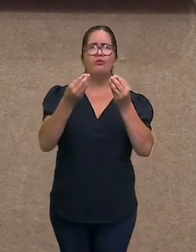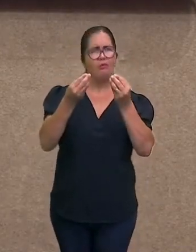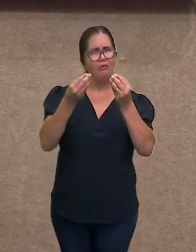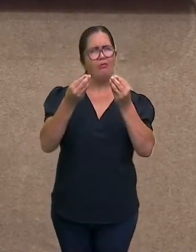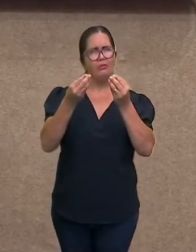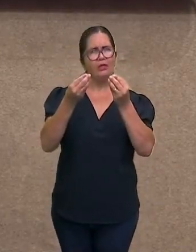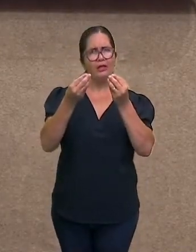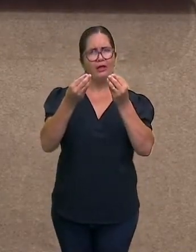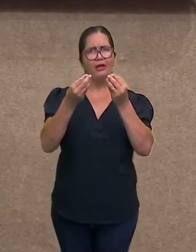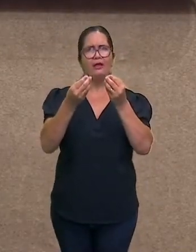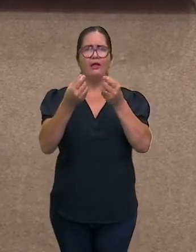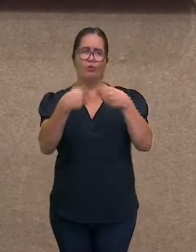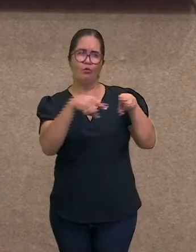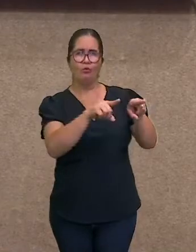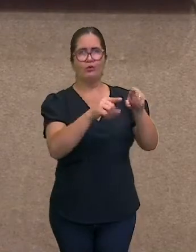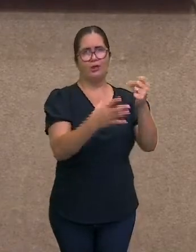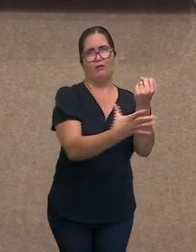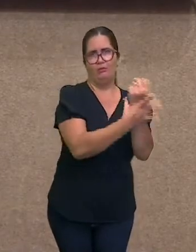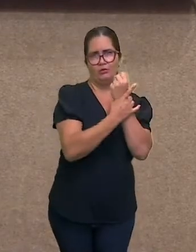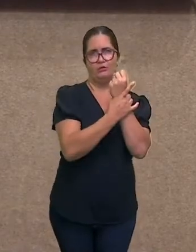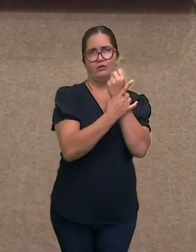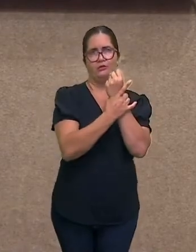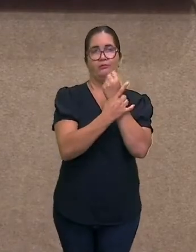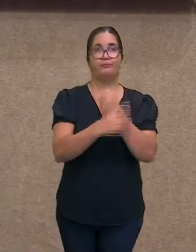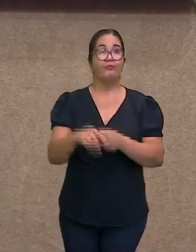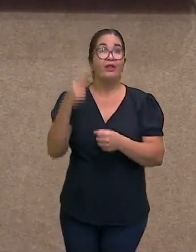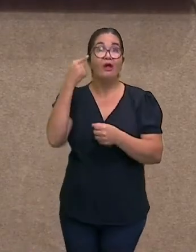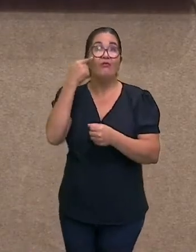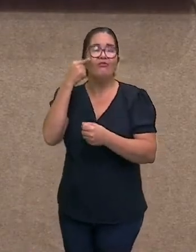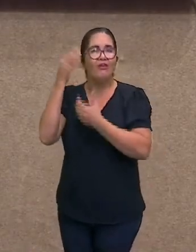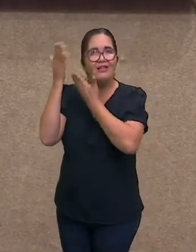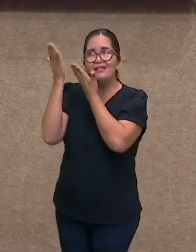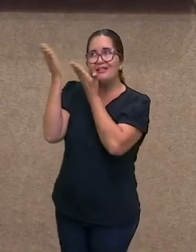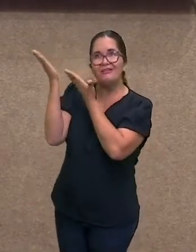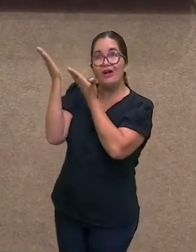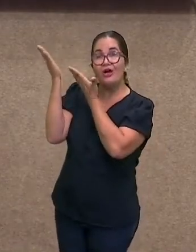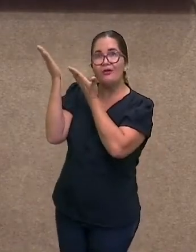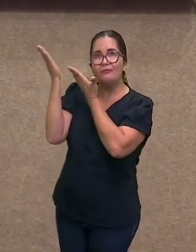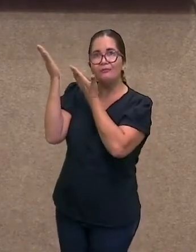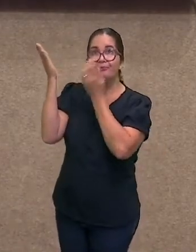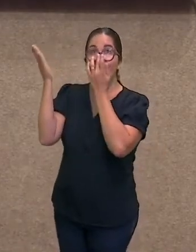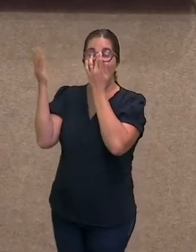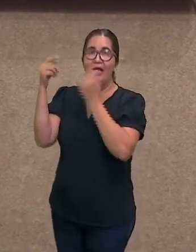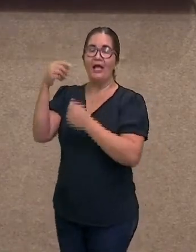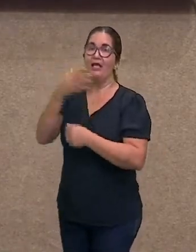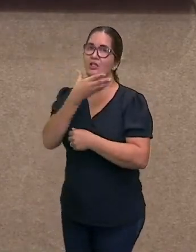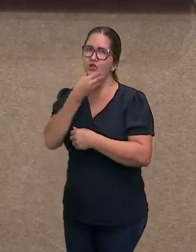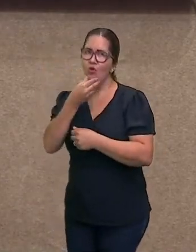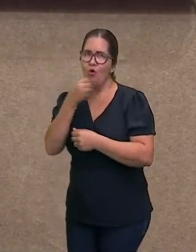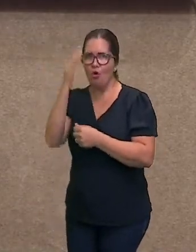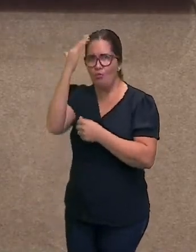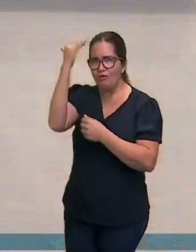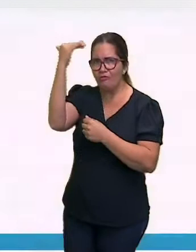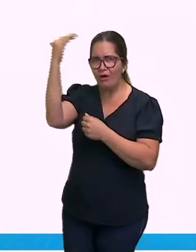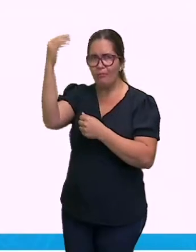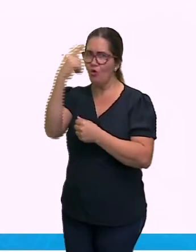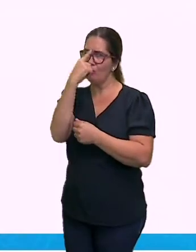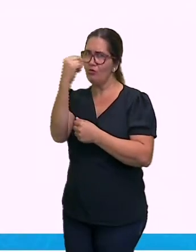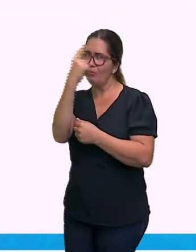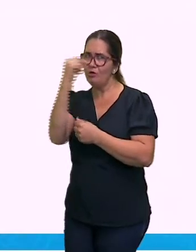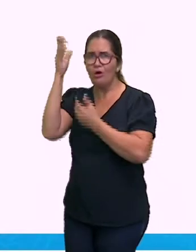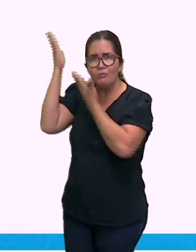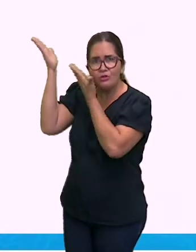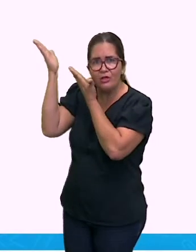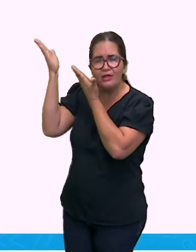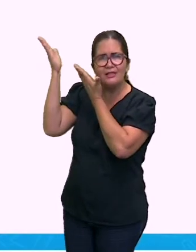pensamento de cada um deles. Vamos ver. Thomas Hobbes defendia o